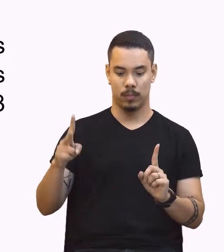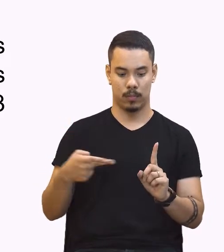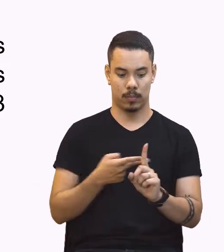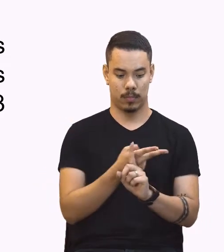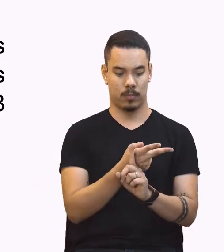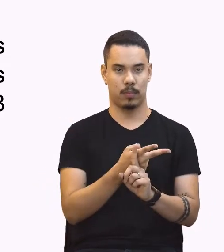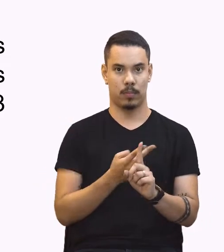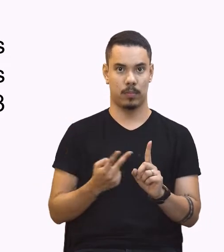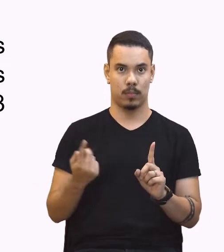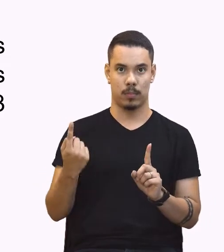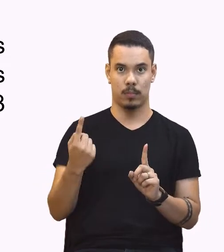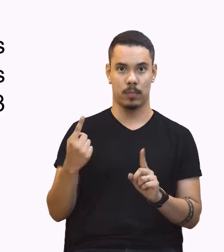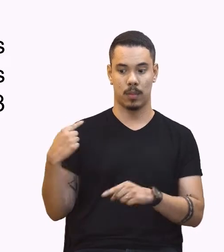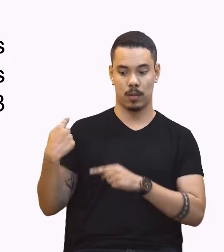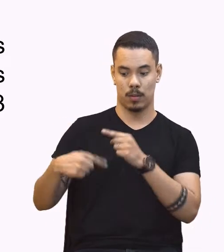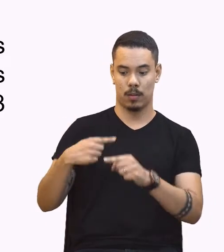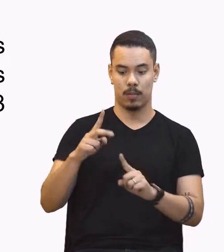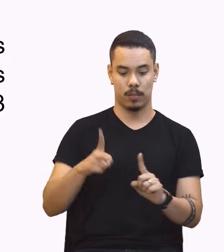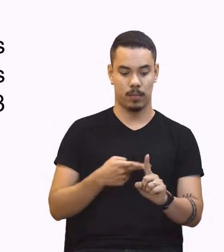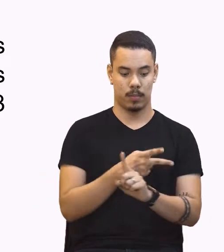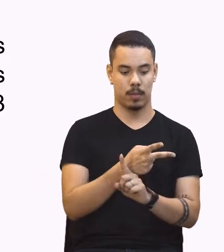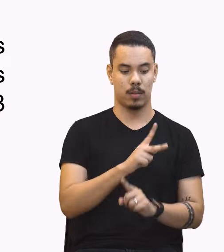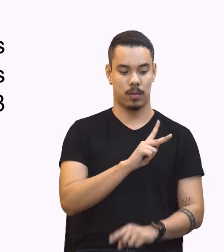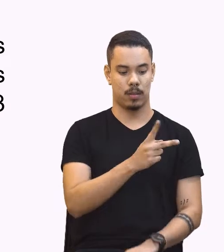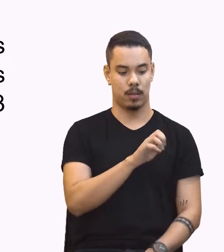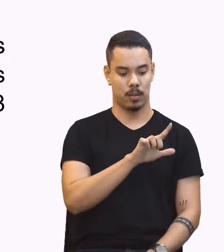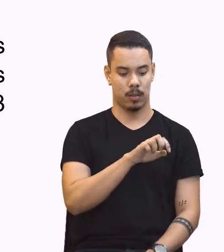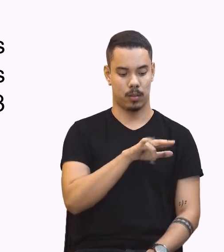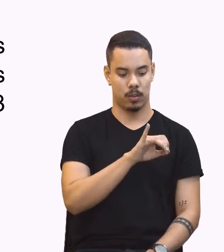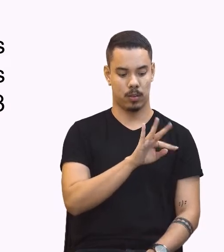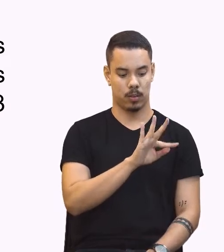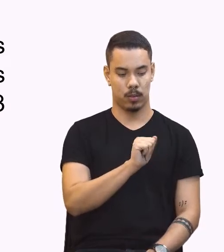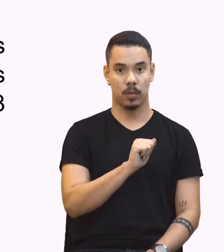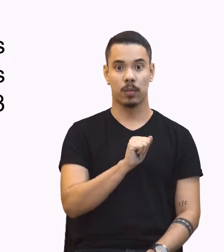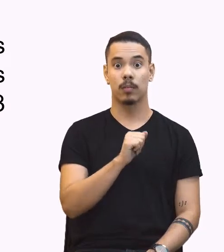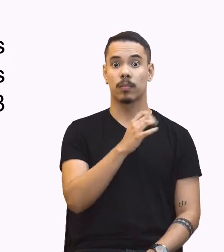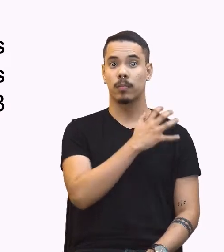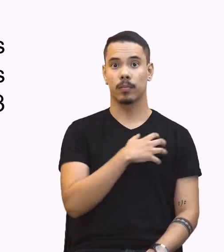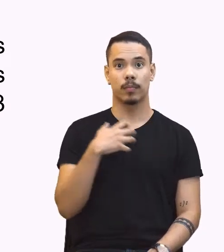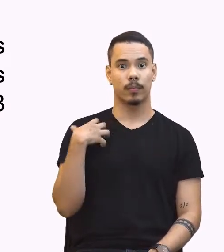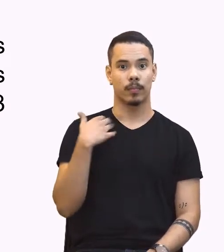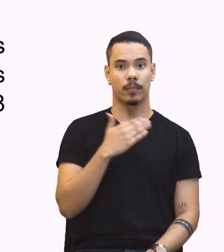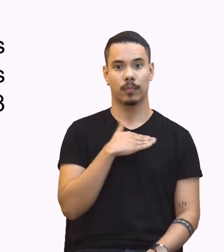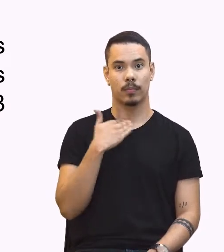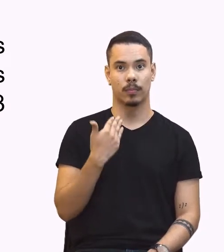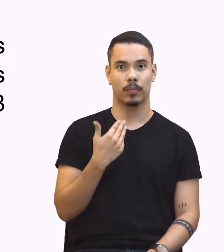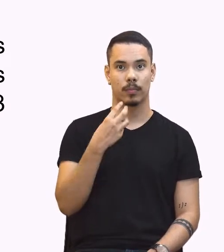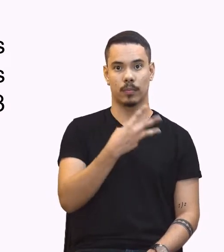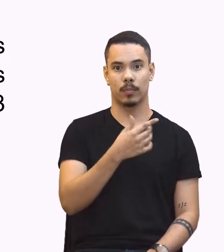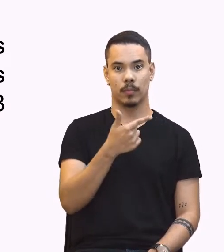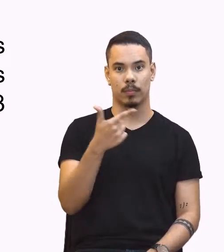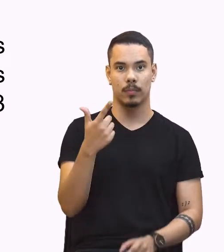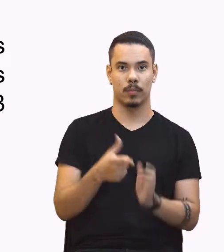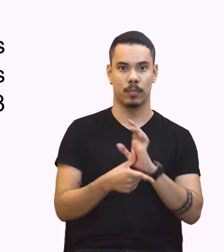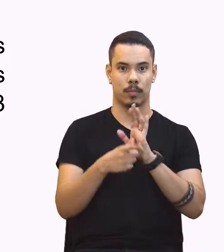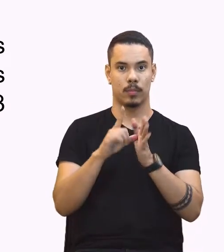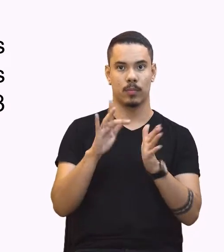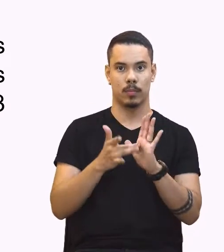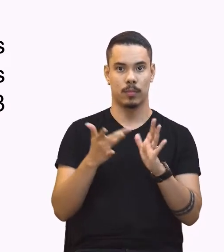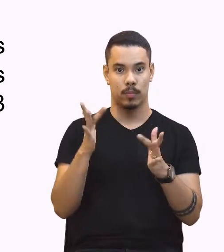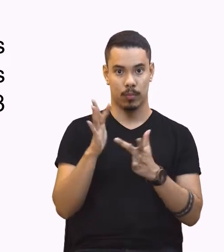helenística. Aristóteles, ele morreu ali por volta de 322 a.C.